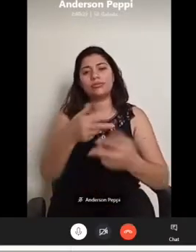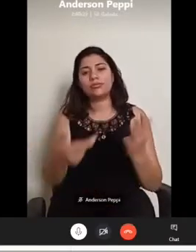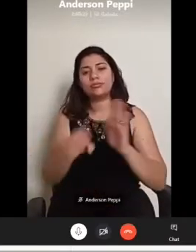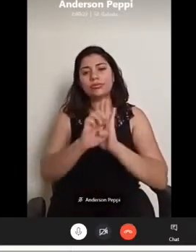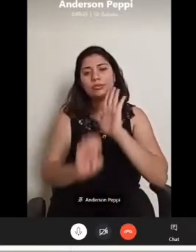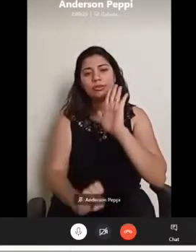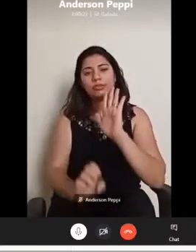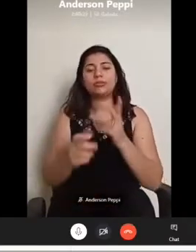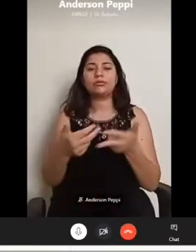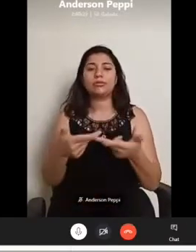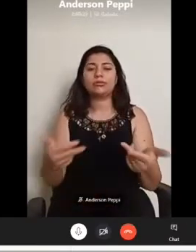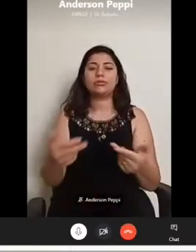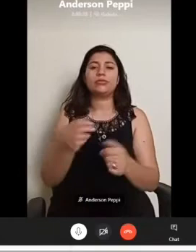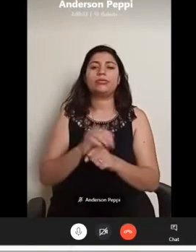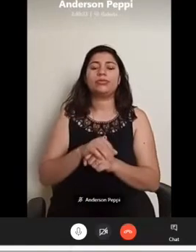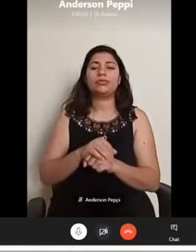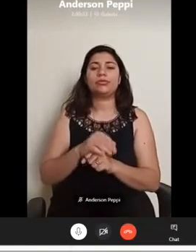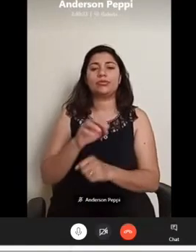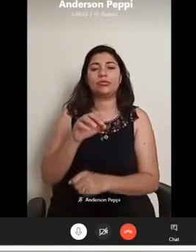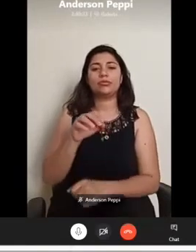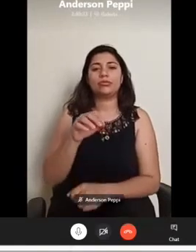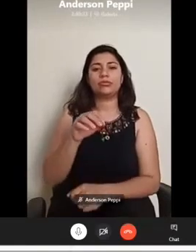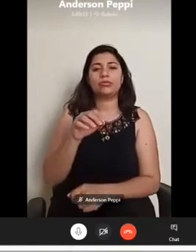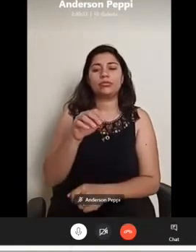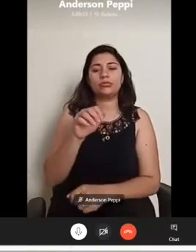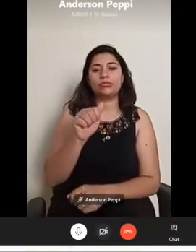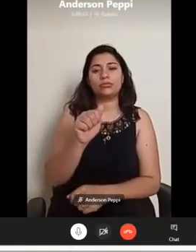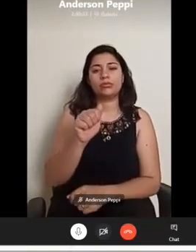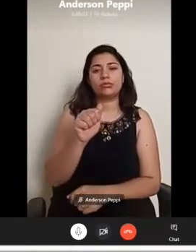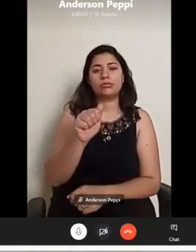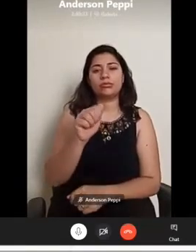Rogério Barbosa, Roseli Antunes da Silva e Elo,